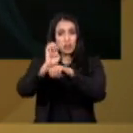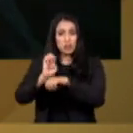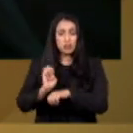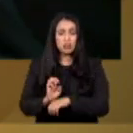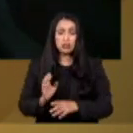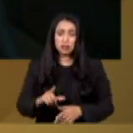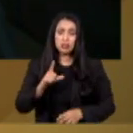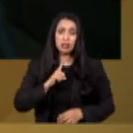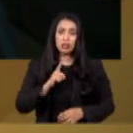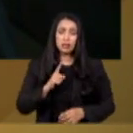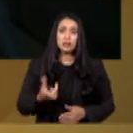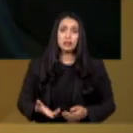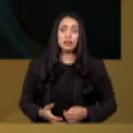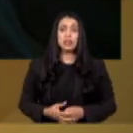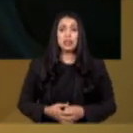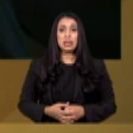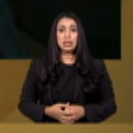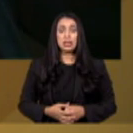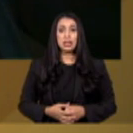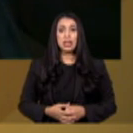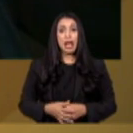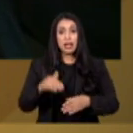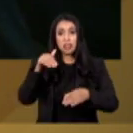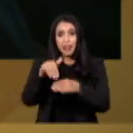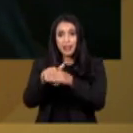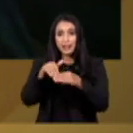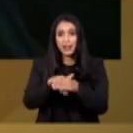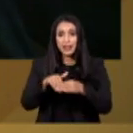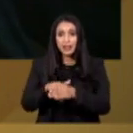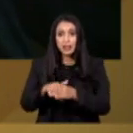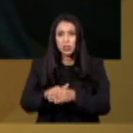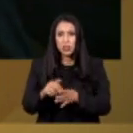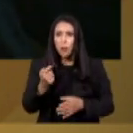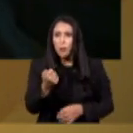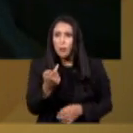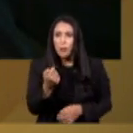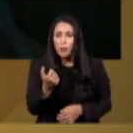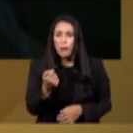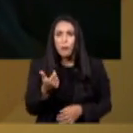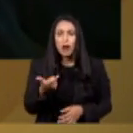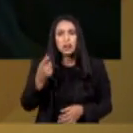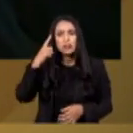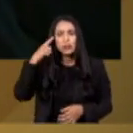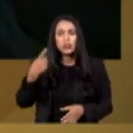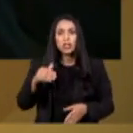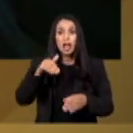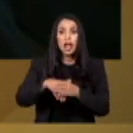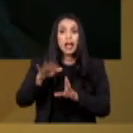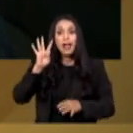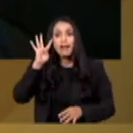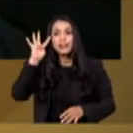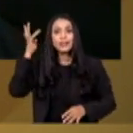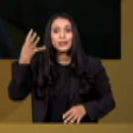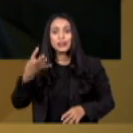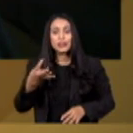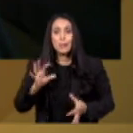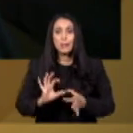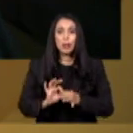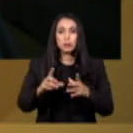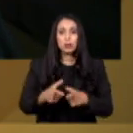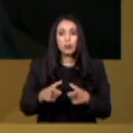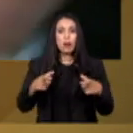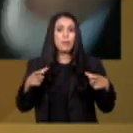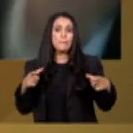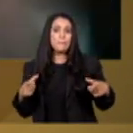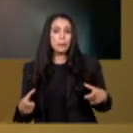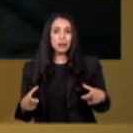passado e passaram até demissão às vésperas da eleição editar resoluções permitindo